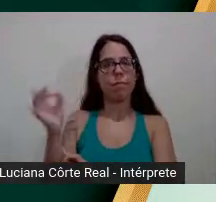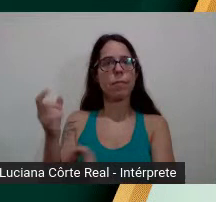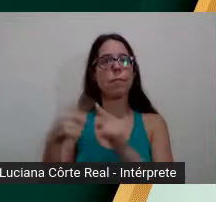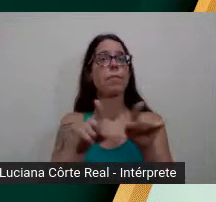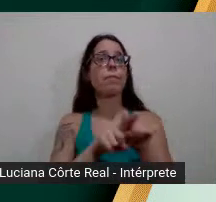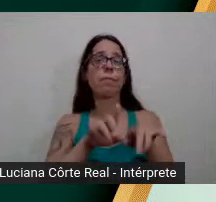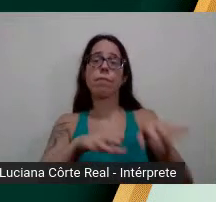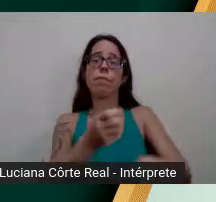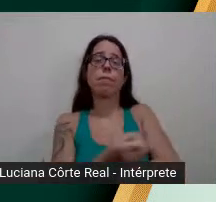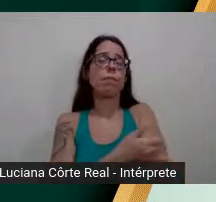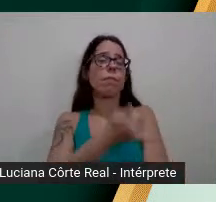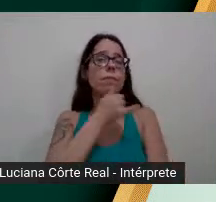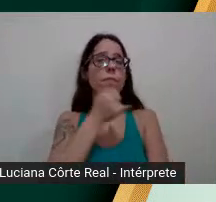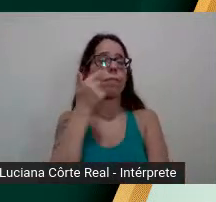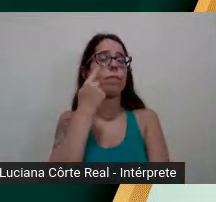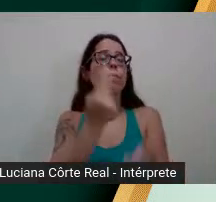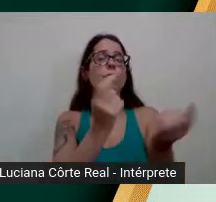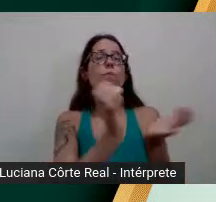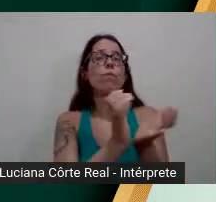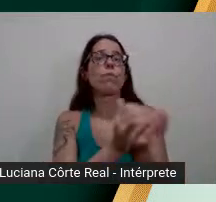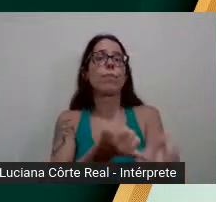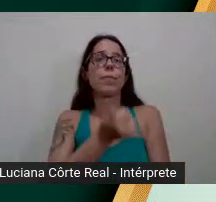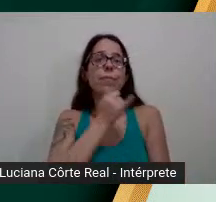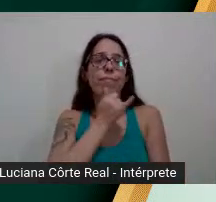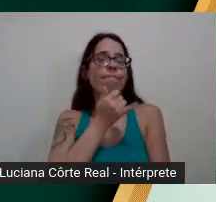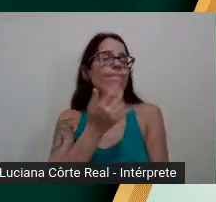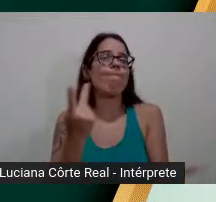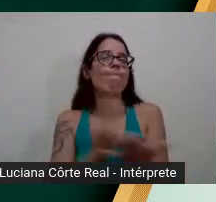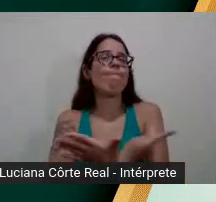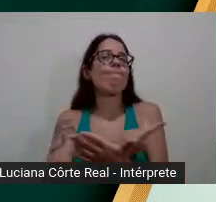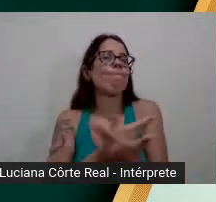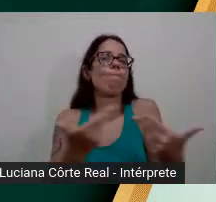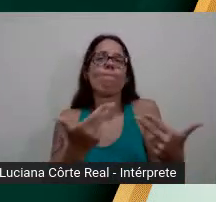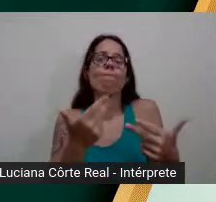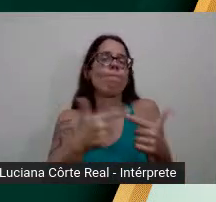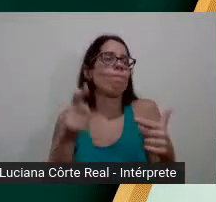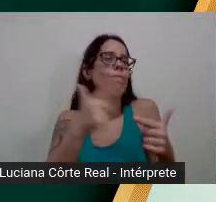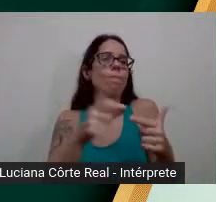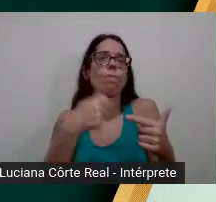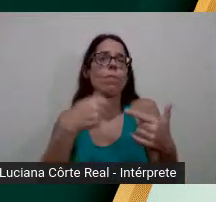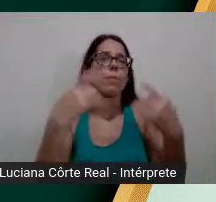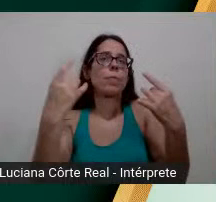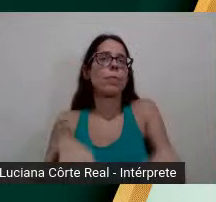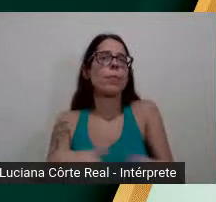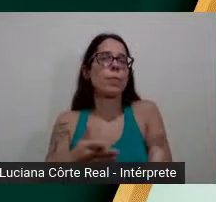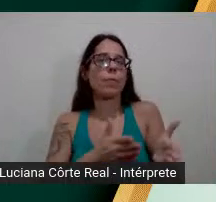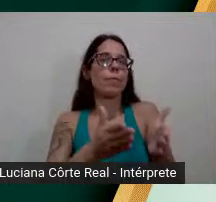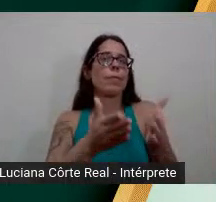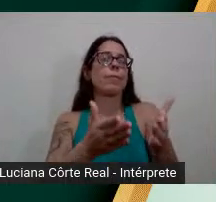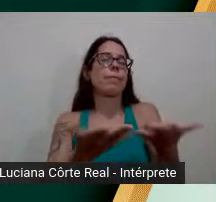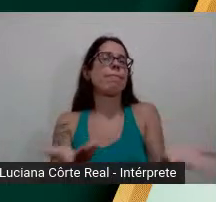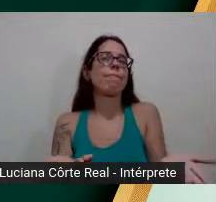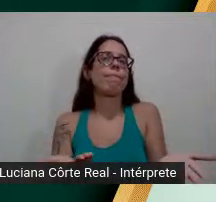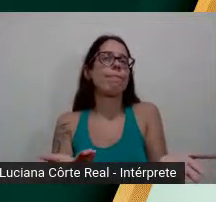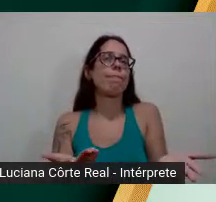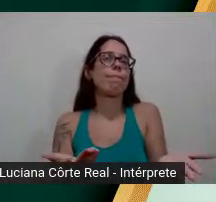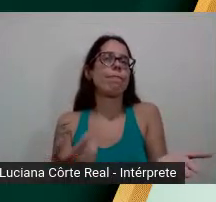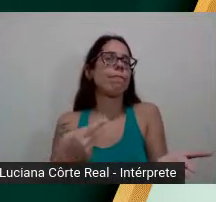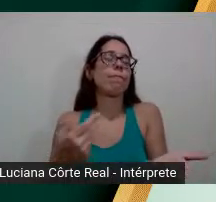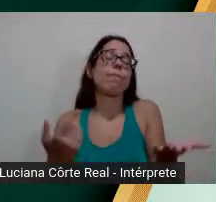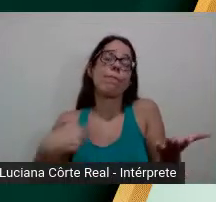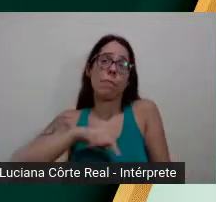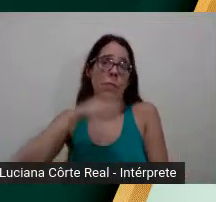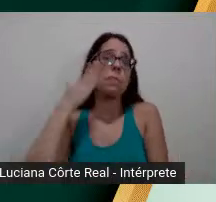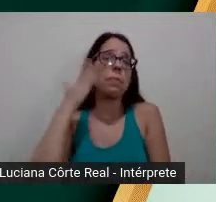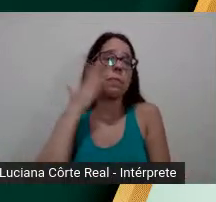que, infelizmente, por algum motivo, teve que desistir dessa caminhada. E nós sabemos, e nunca pensamos em